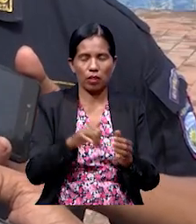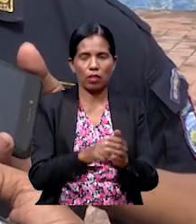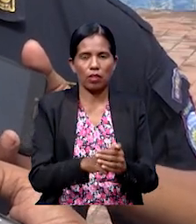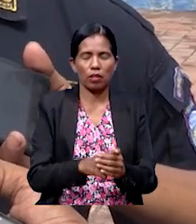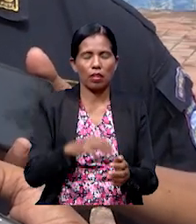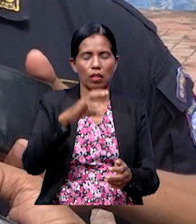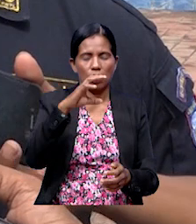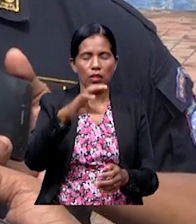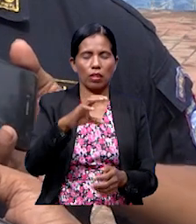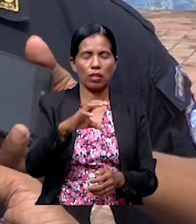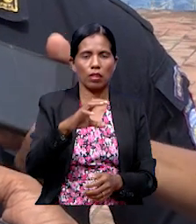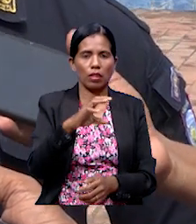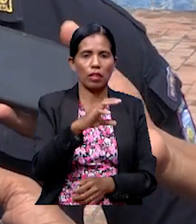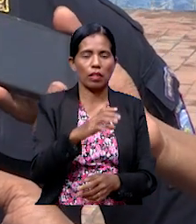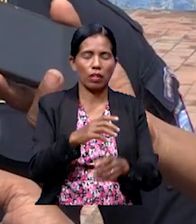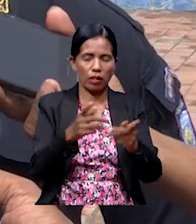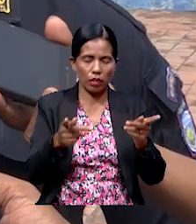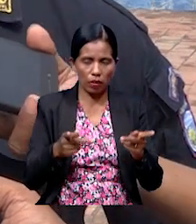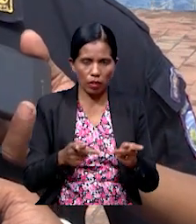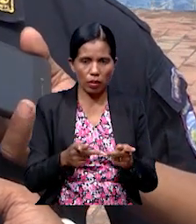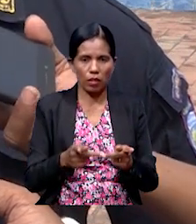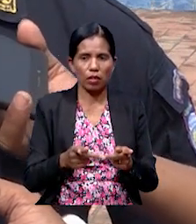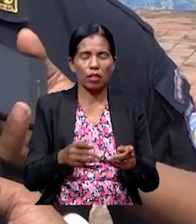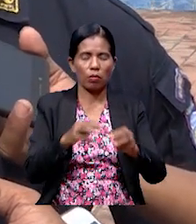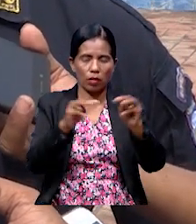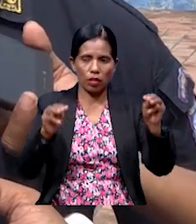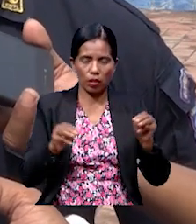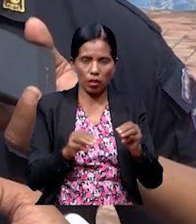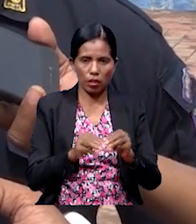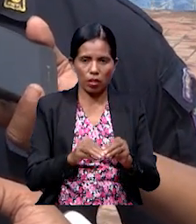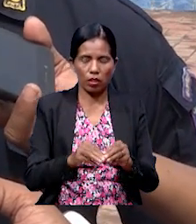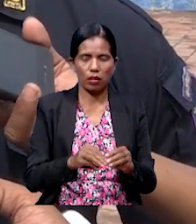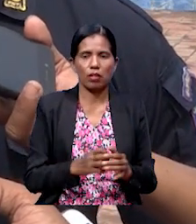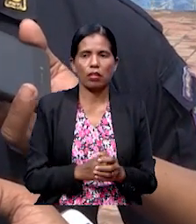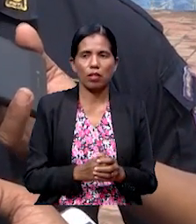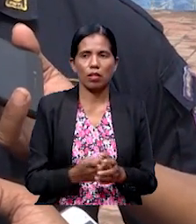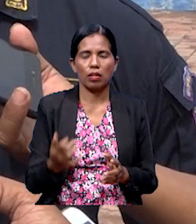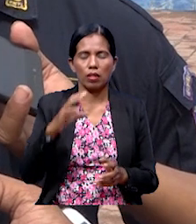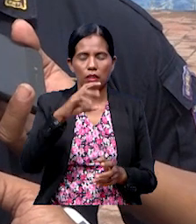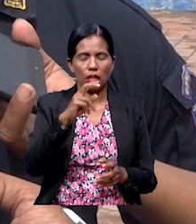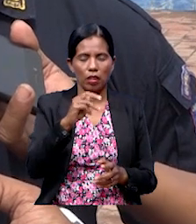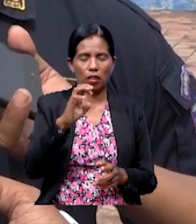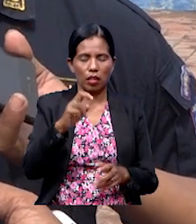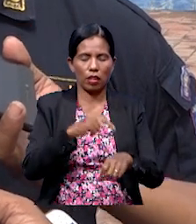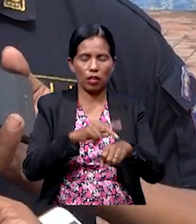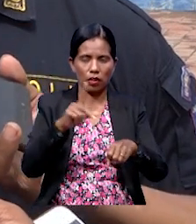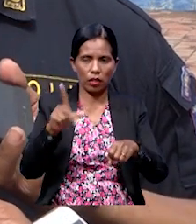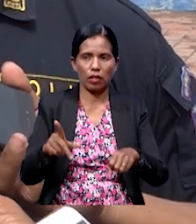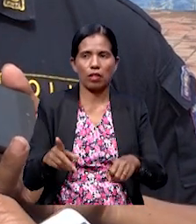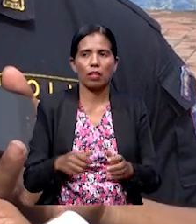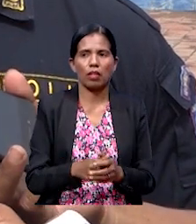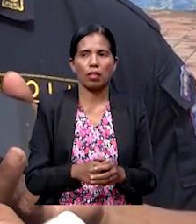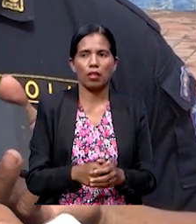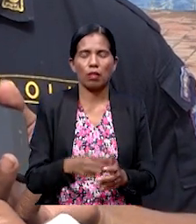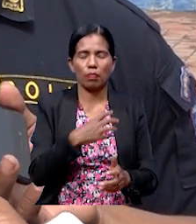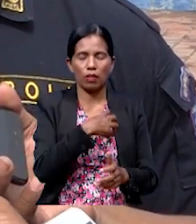sede está aí a autoridade municipal está nacional sene nacional e tenen pentel